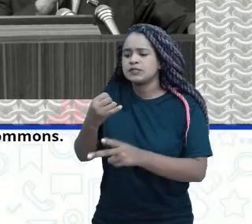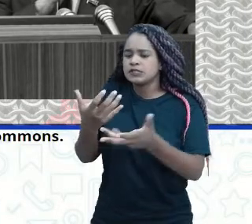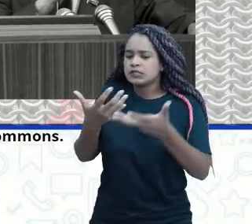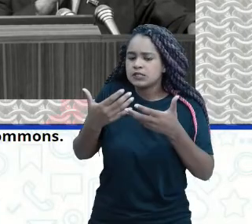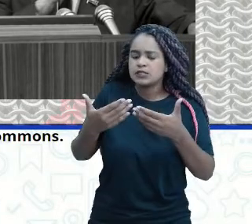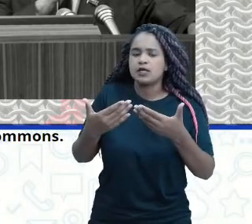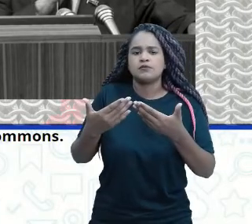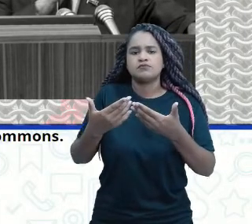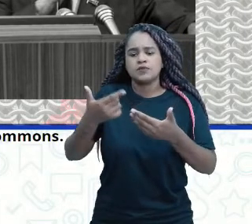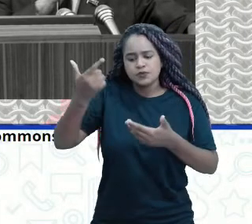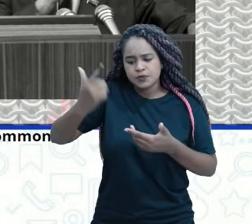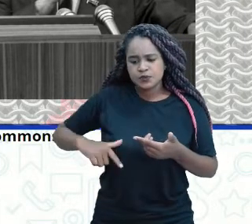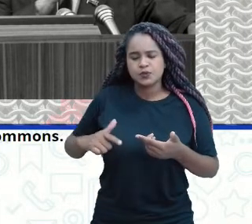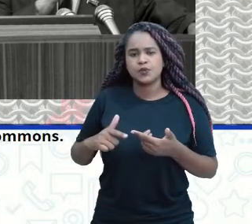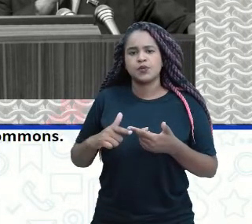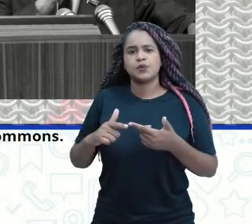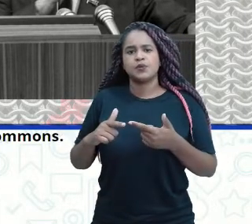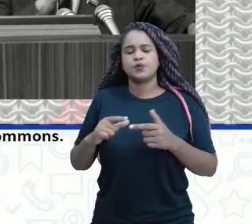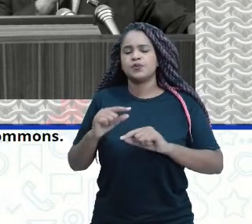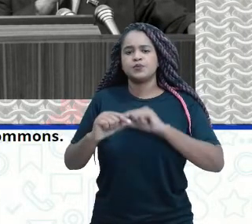né, processo de